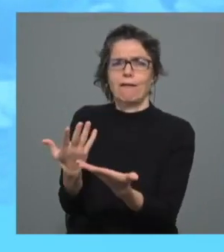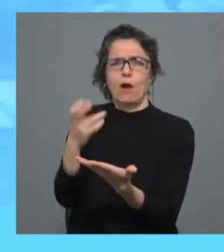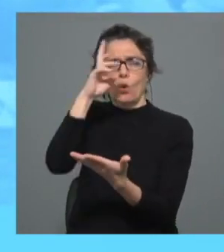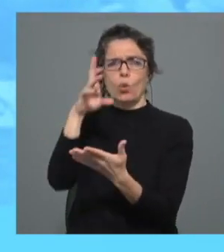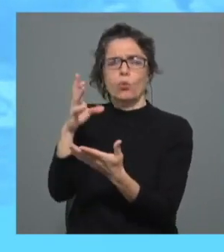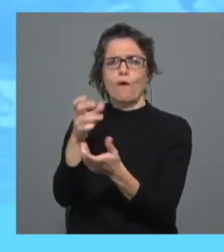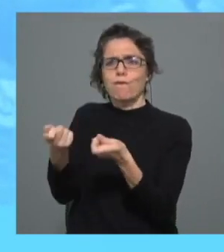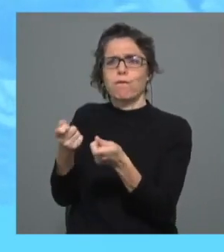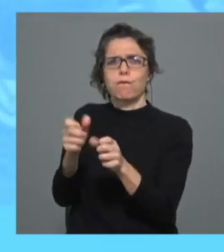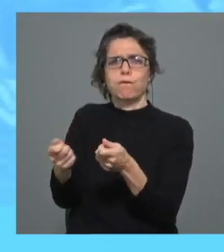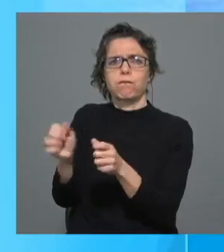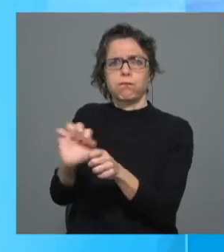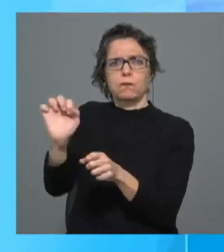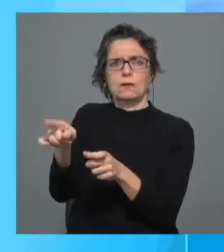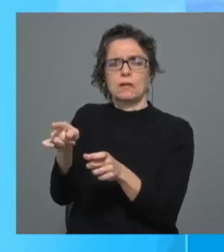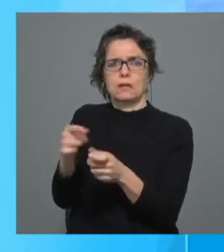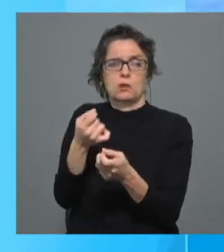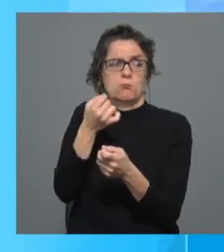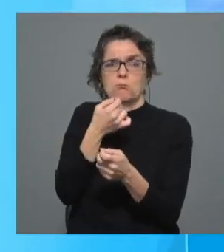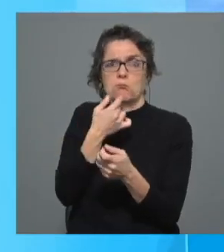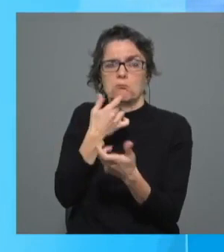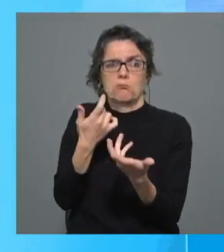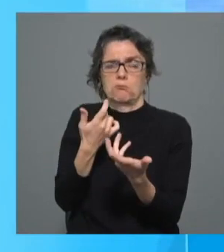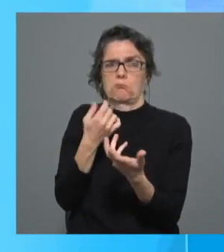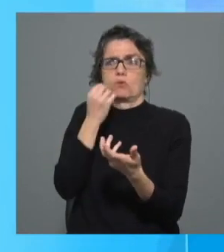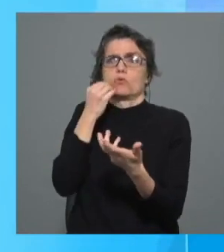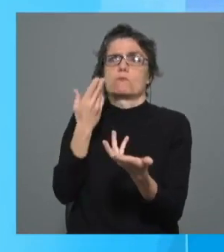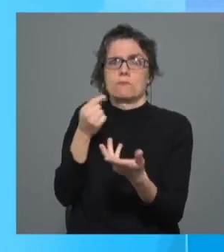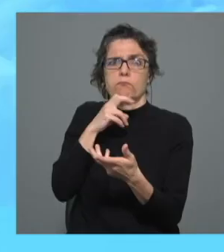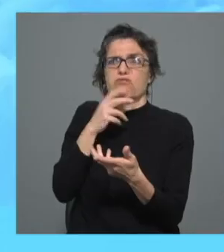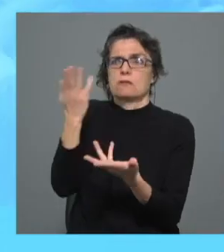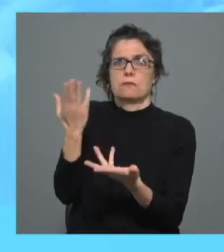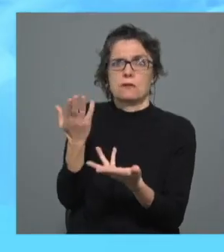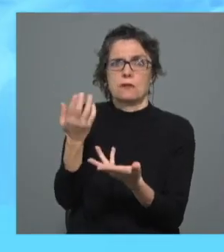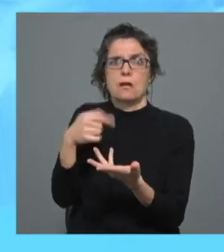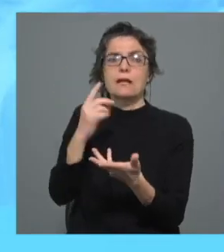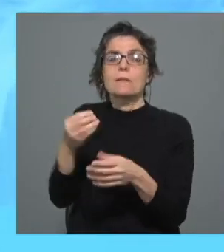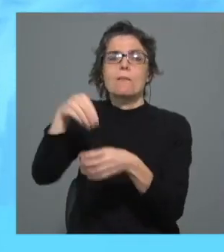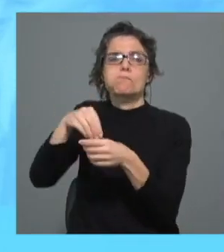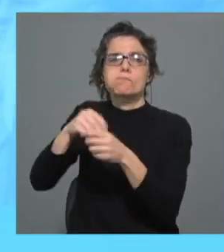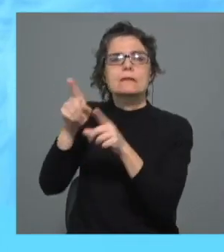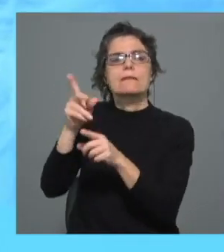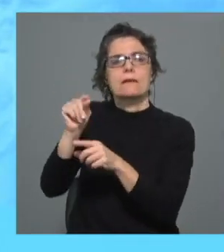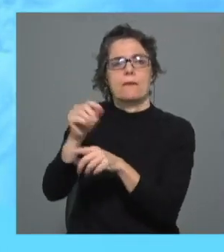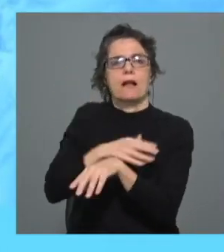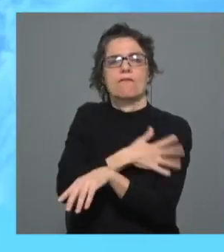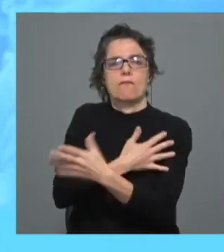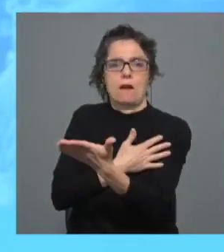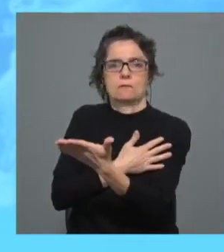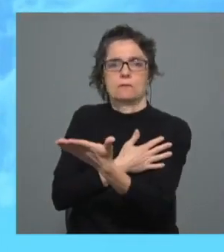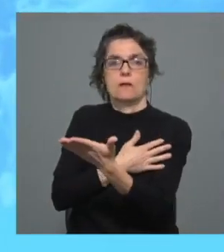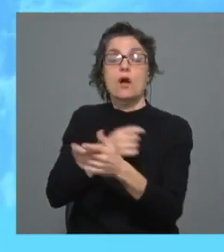completamente incompreensíveis, na minha opinião, inesperados e incompreensíveis, portanto, e depois internamente. É por isso que eu digo que a